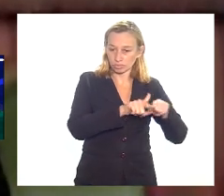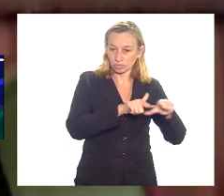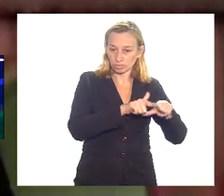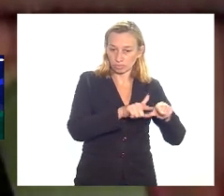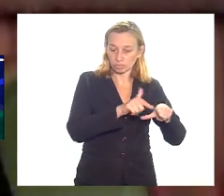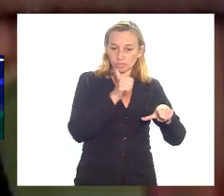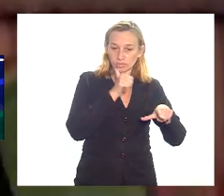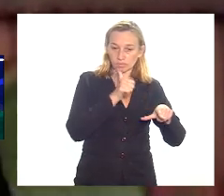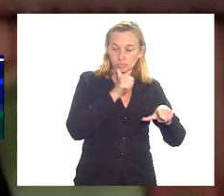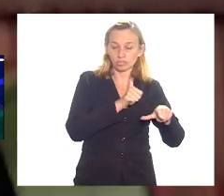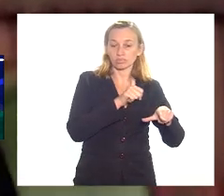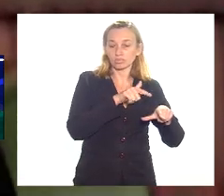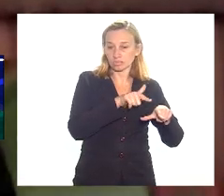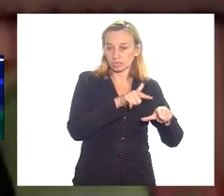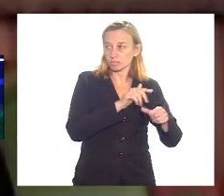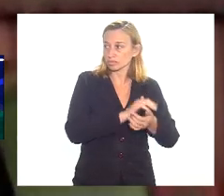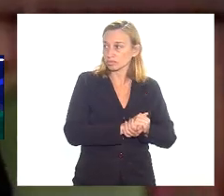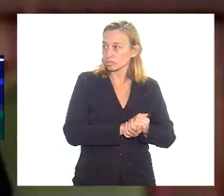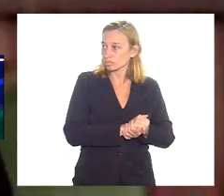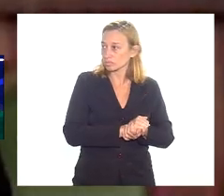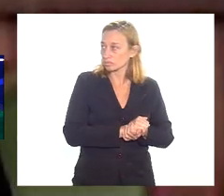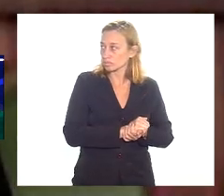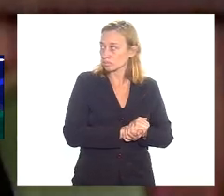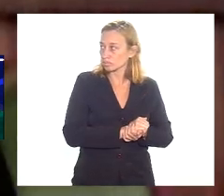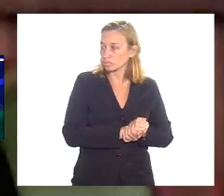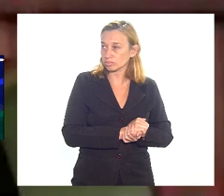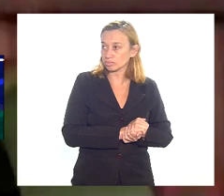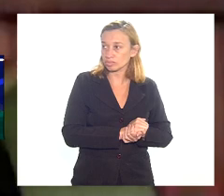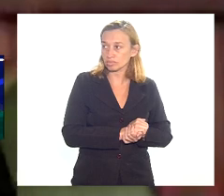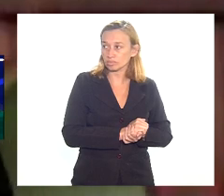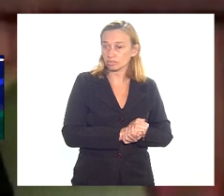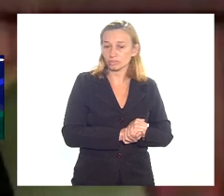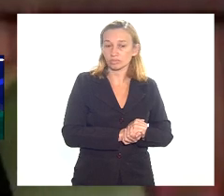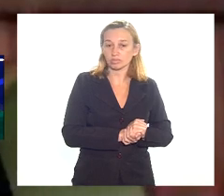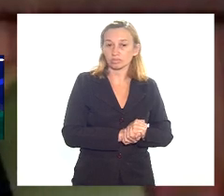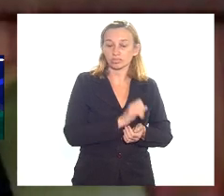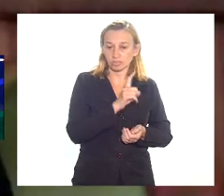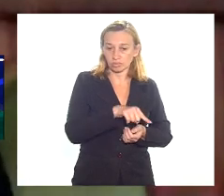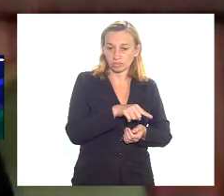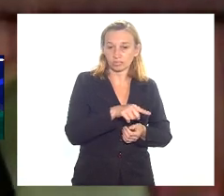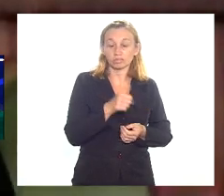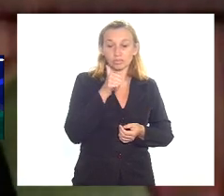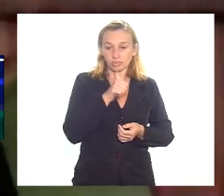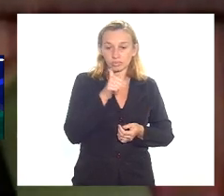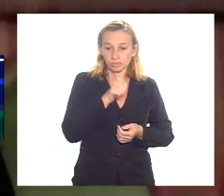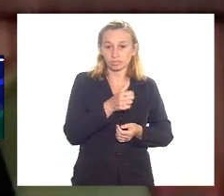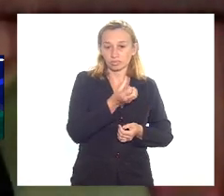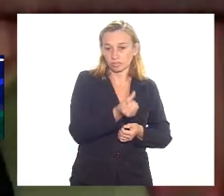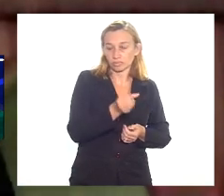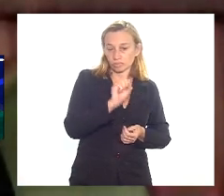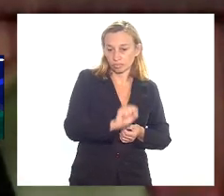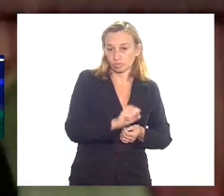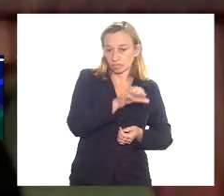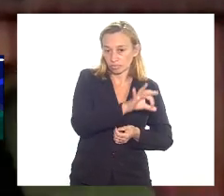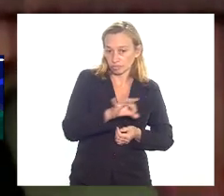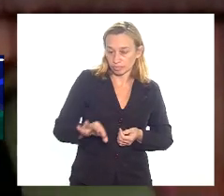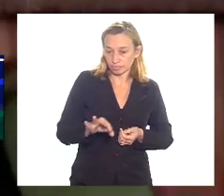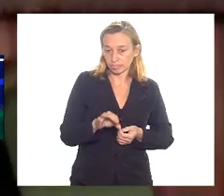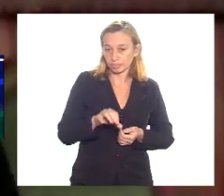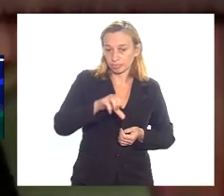das trabalhadoras do serviço doméstico são de mulheres, e 68%